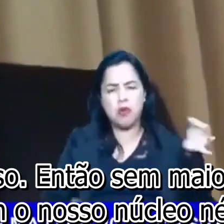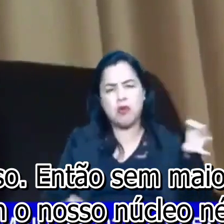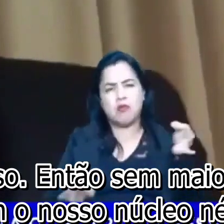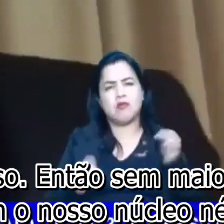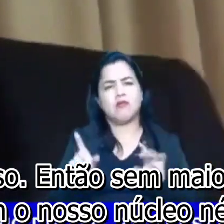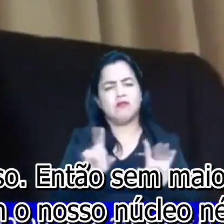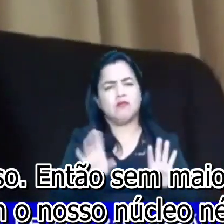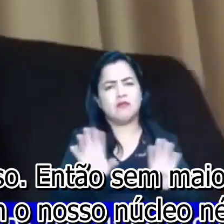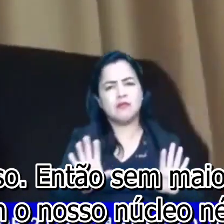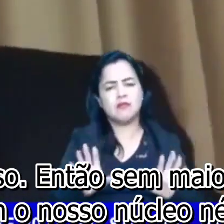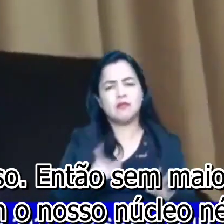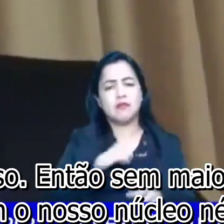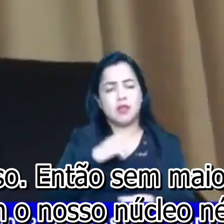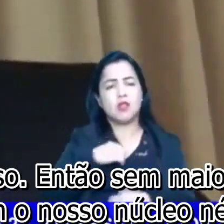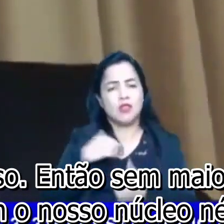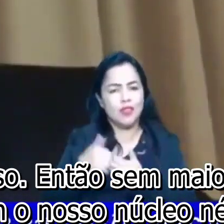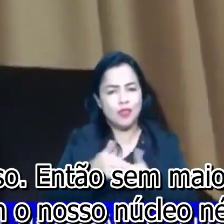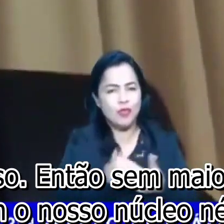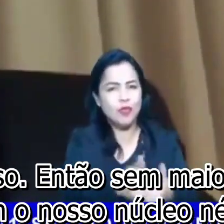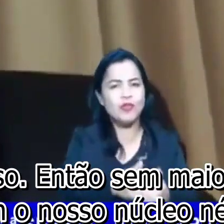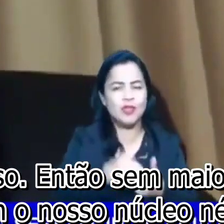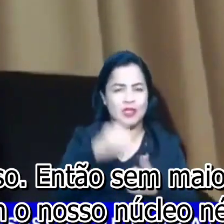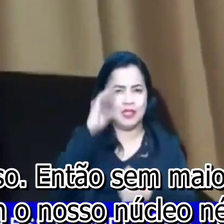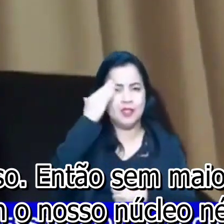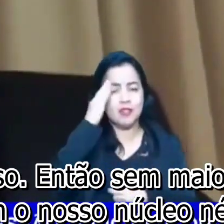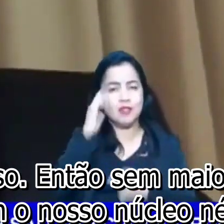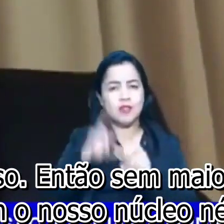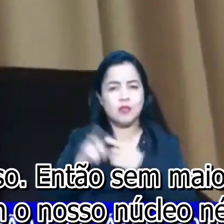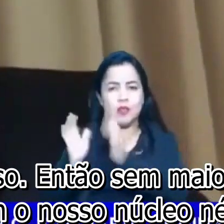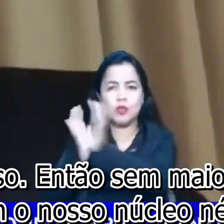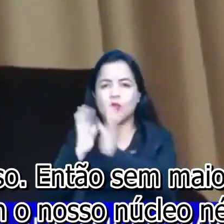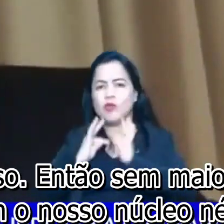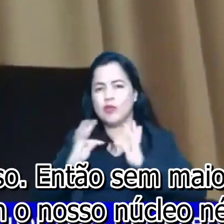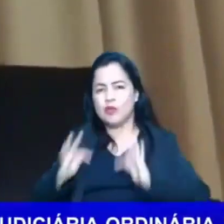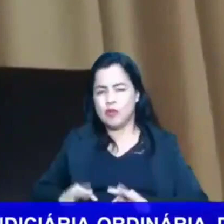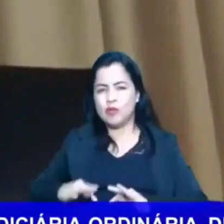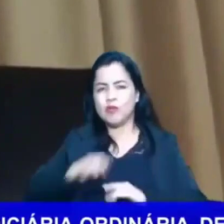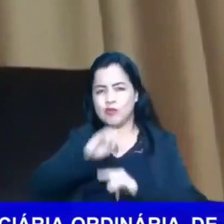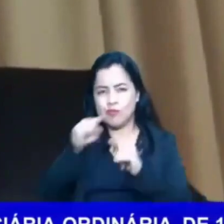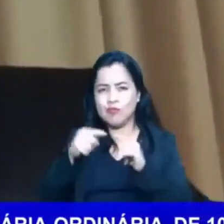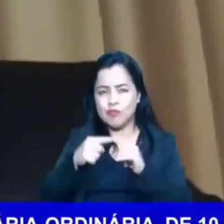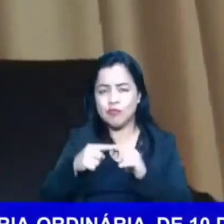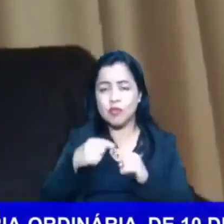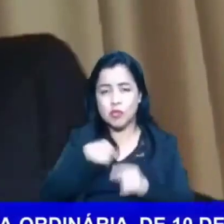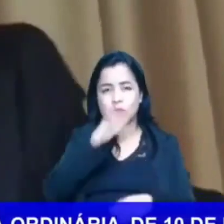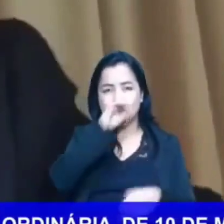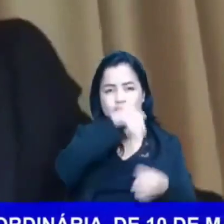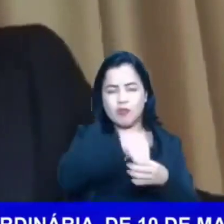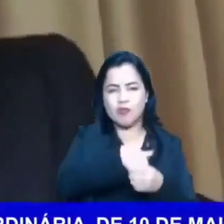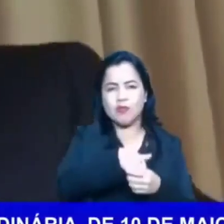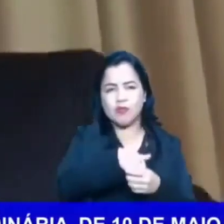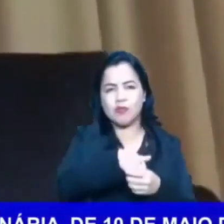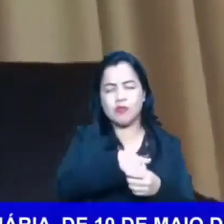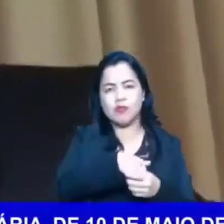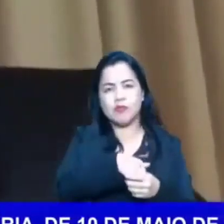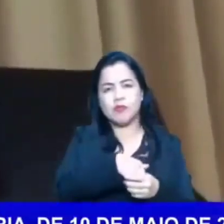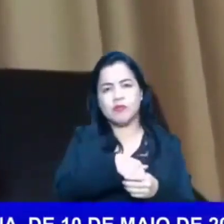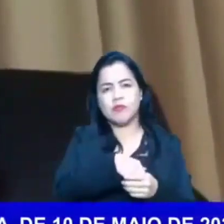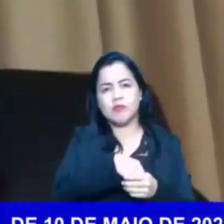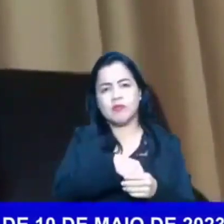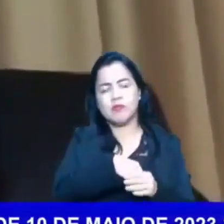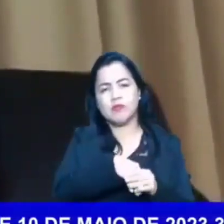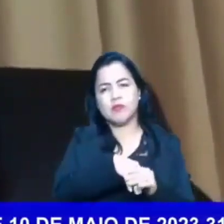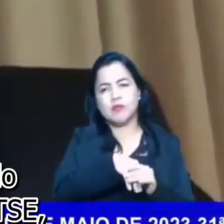eu estou acompanhando o que entendeu também o nosso núcleo, né? E, portanto, estou votando no sentido